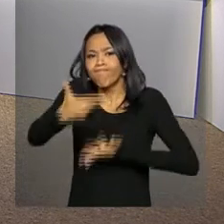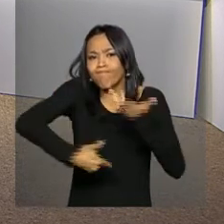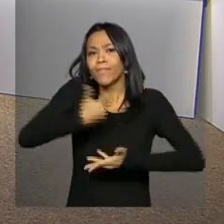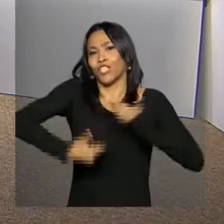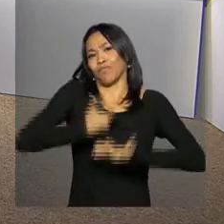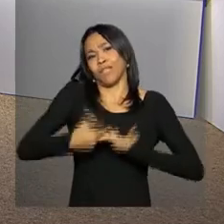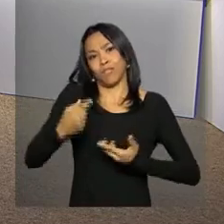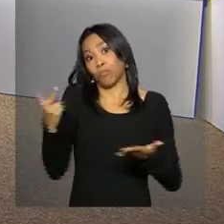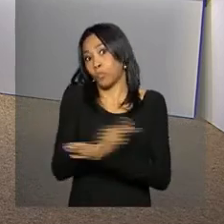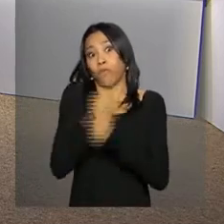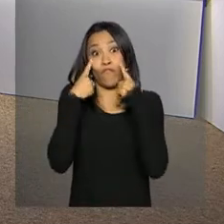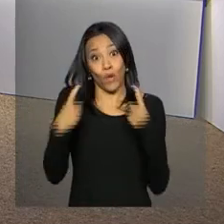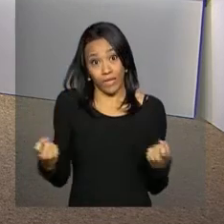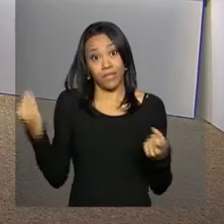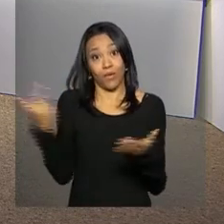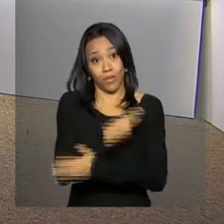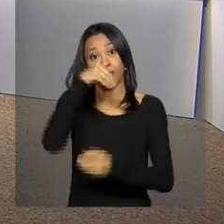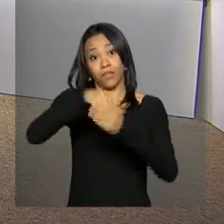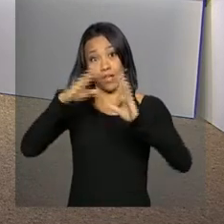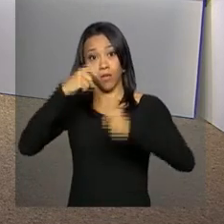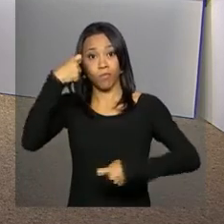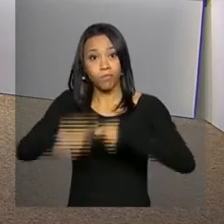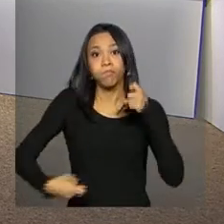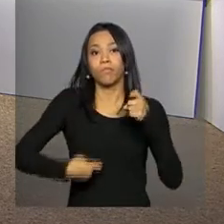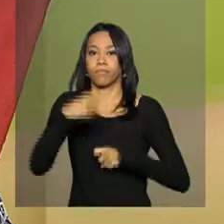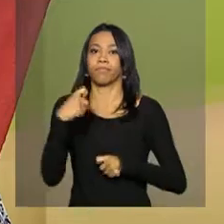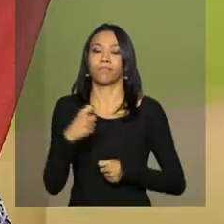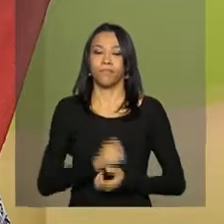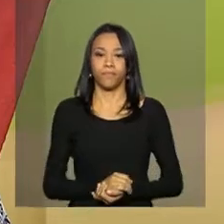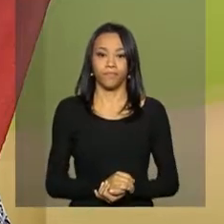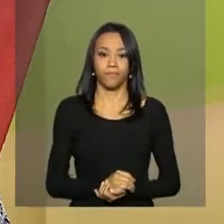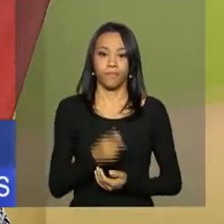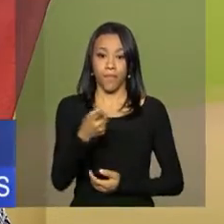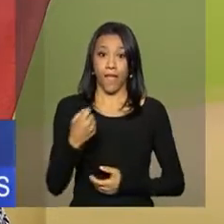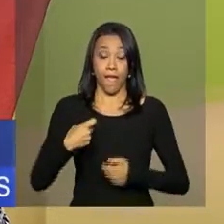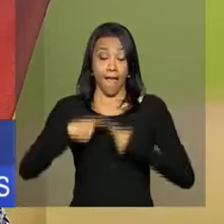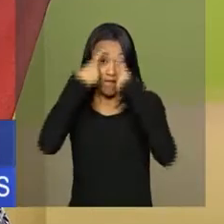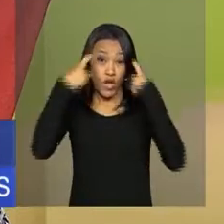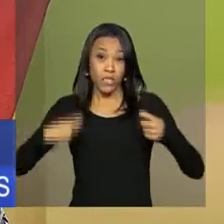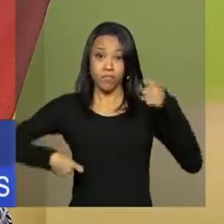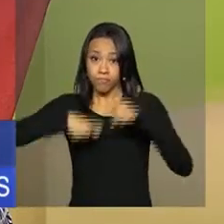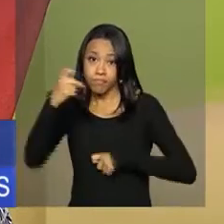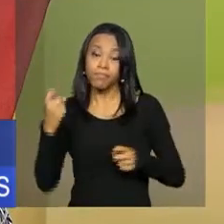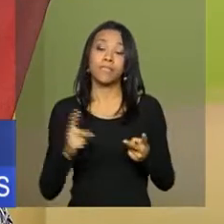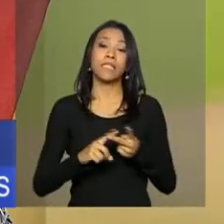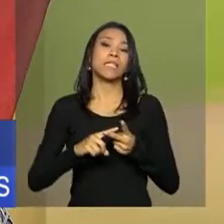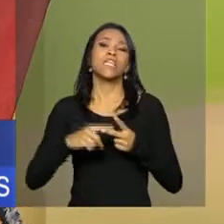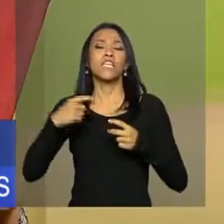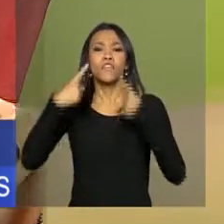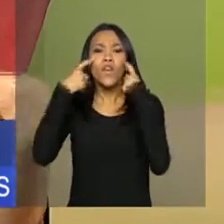nos casos de violência doméstica e estupros e violência sexual à violência doméstica ela